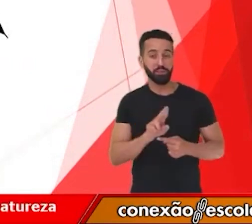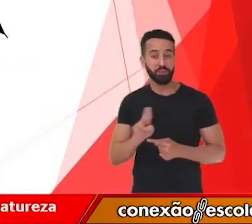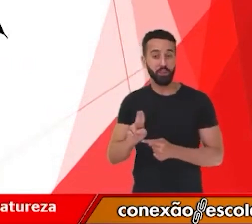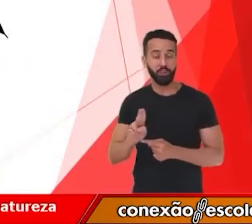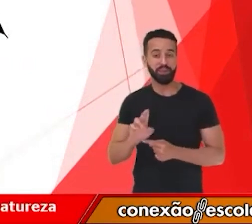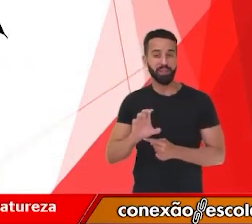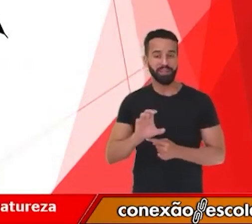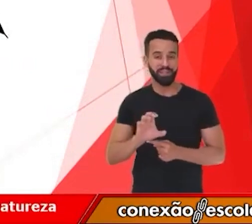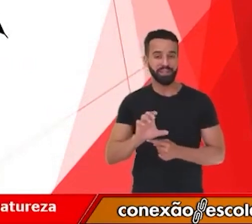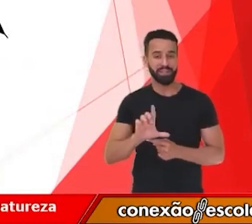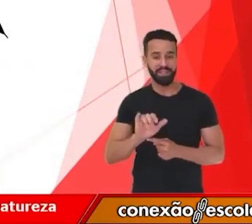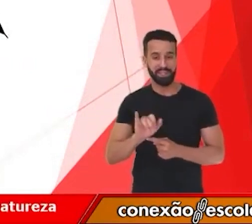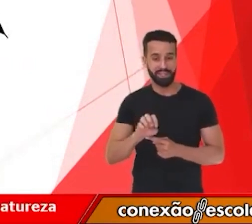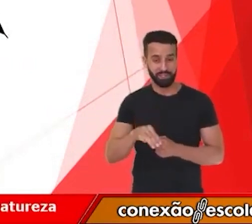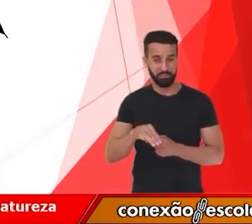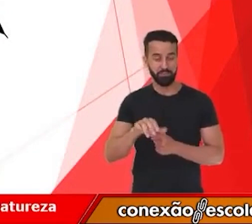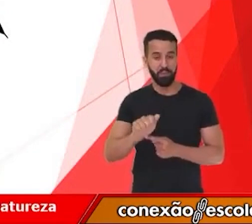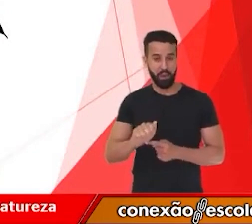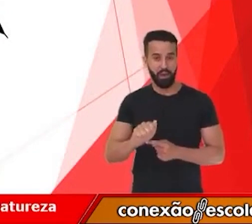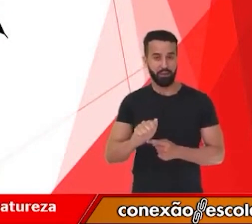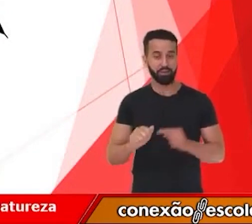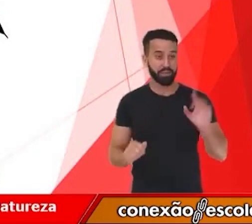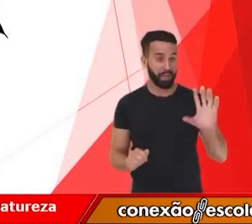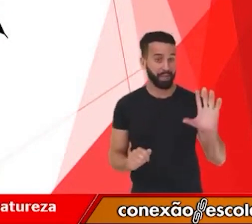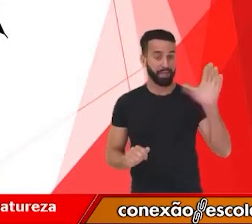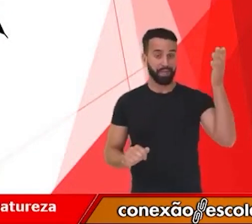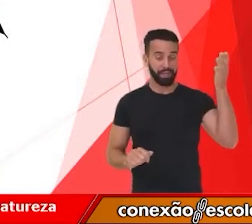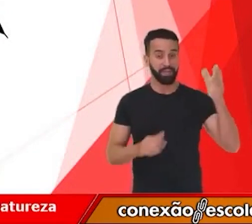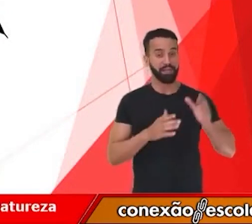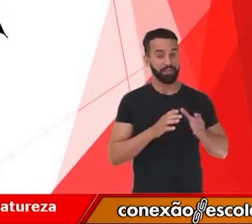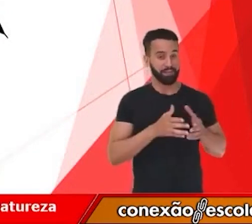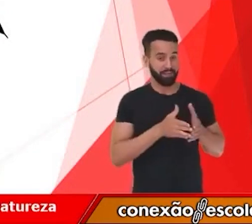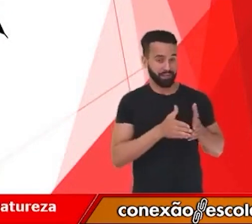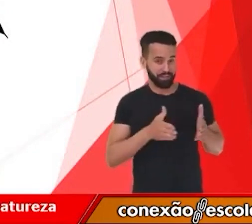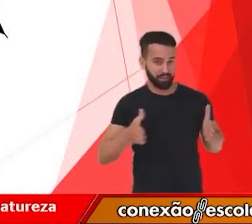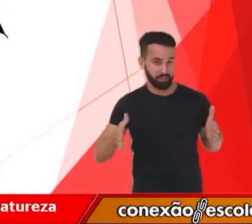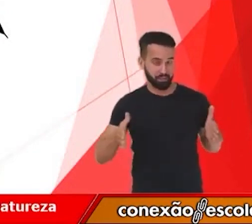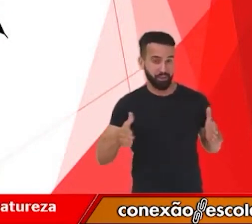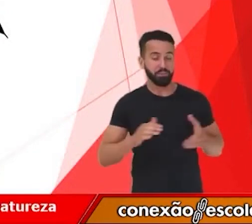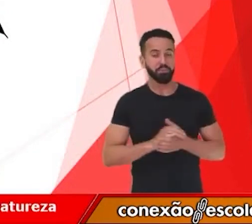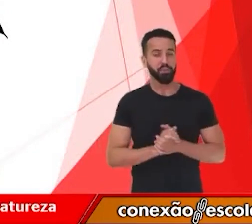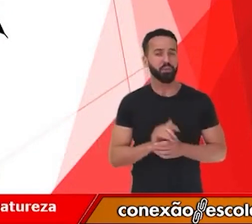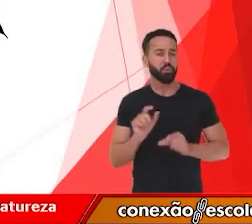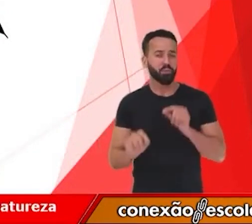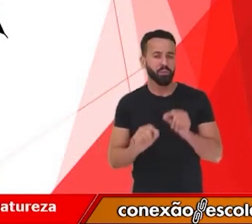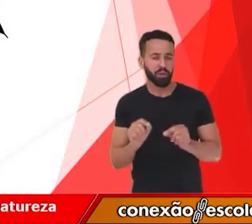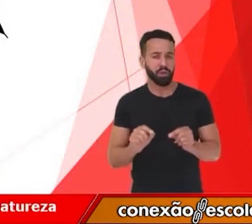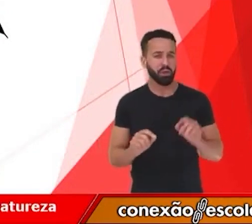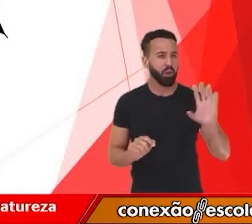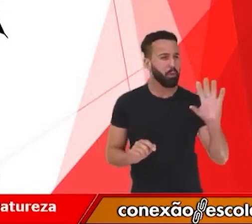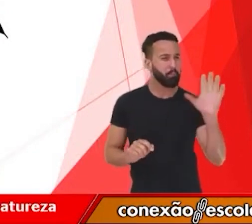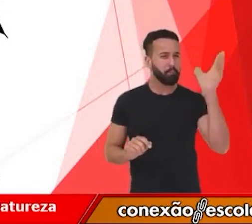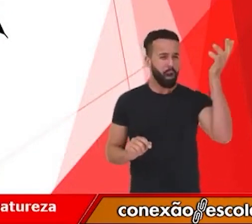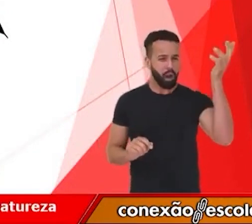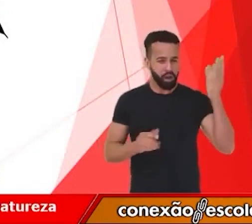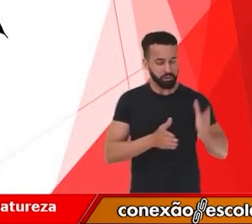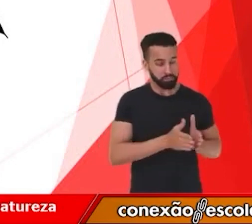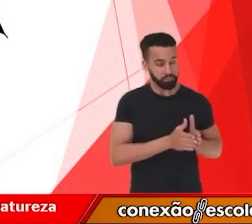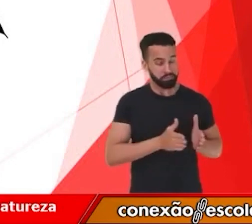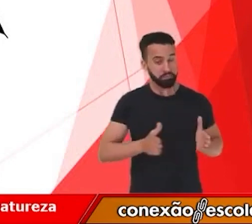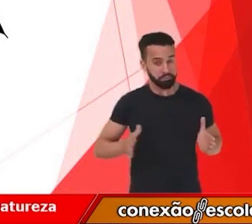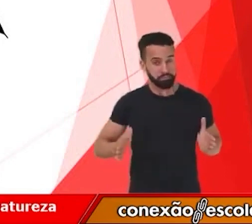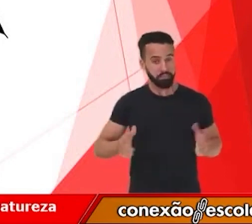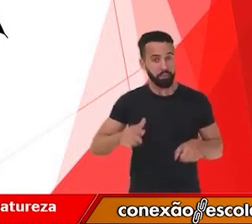sobre o clima. O clima, então, é a sucessão de tempos atmosféricos que predominam em